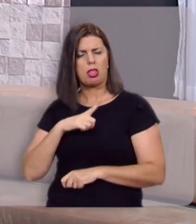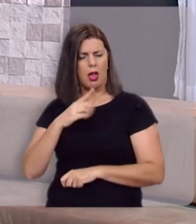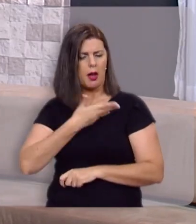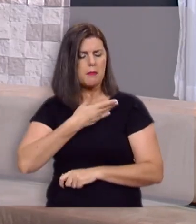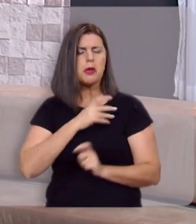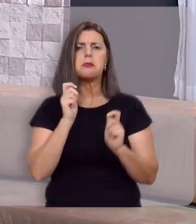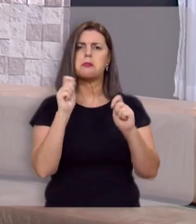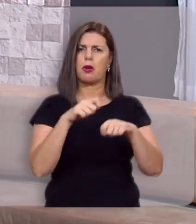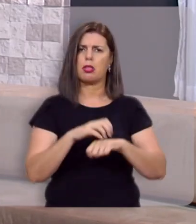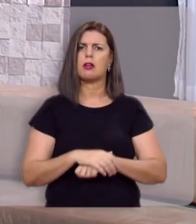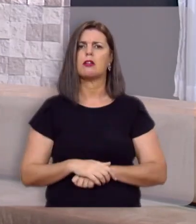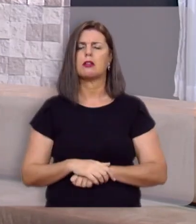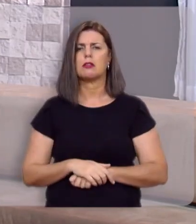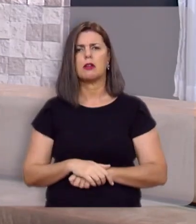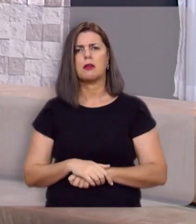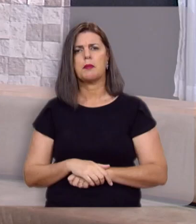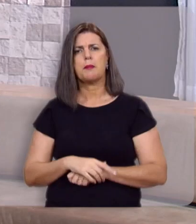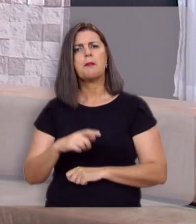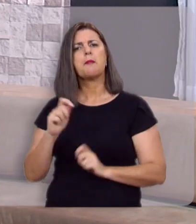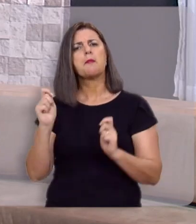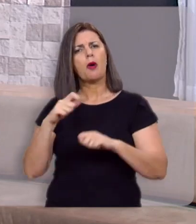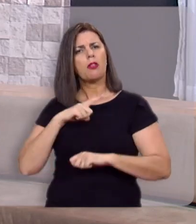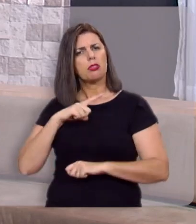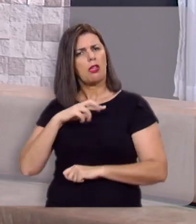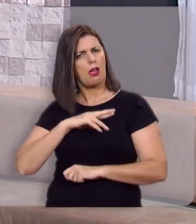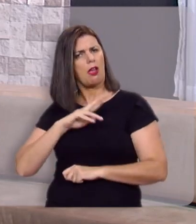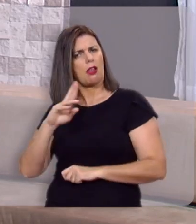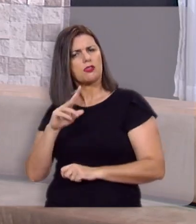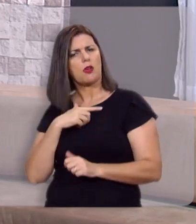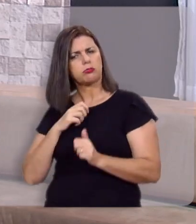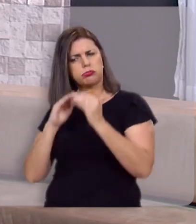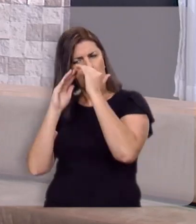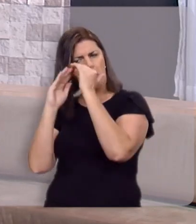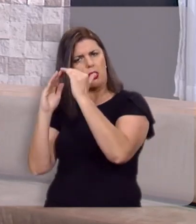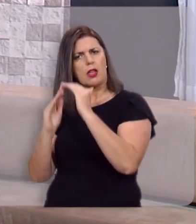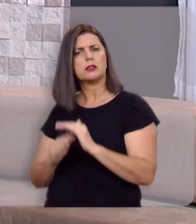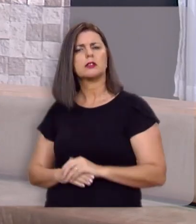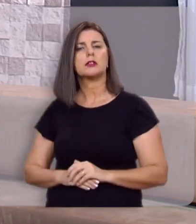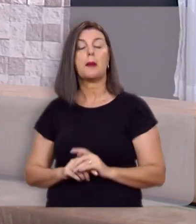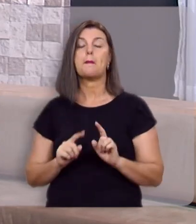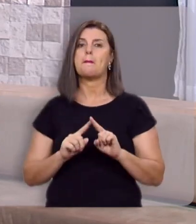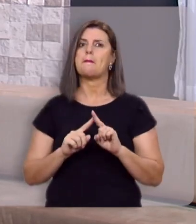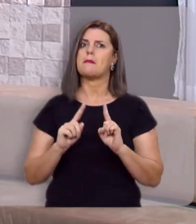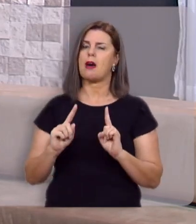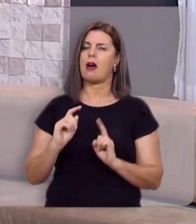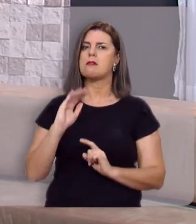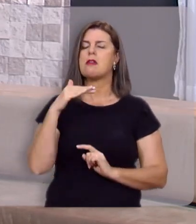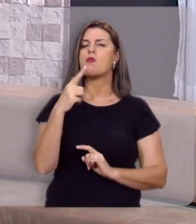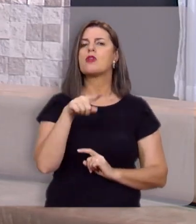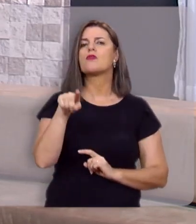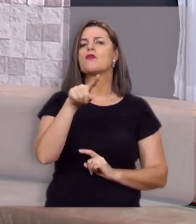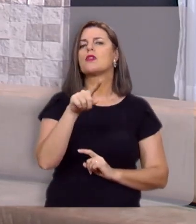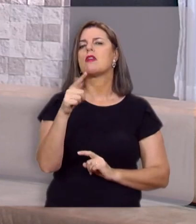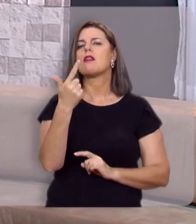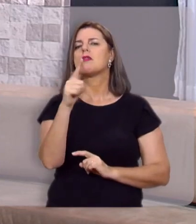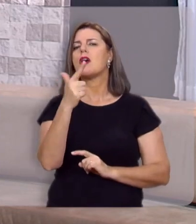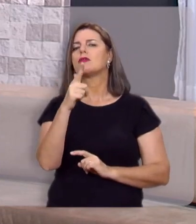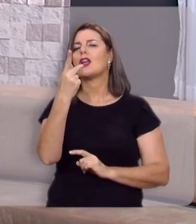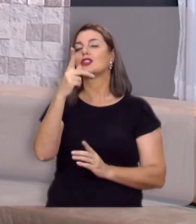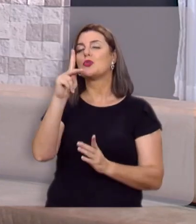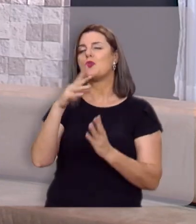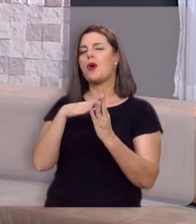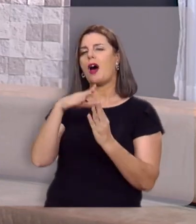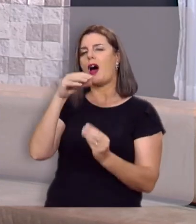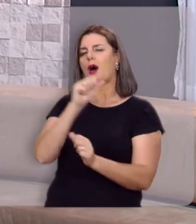ter amigos. Você pode ter até uma religião que você segue. Mas enquanto você não tiver